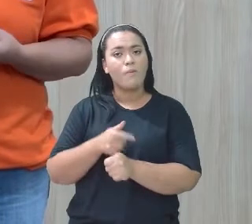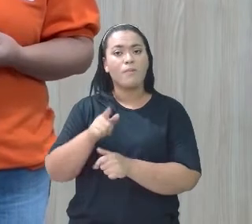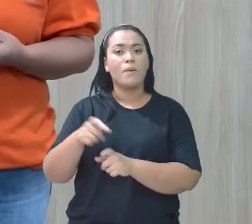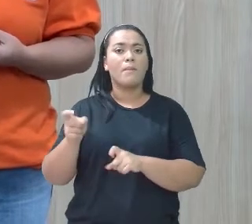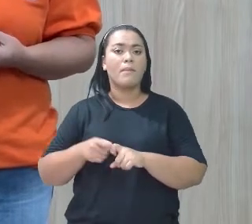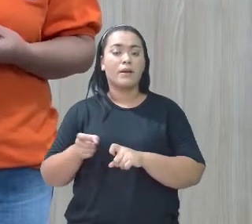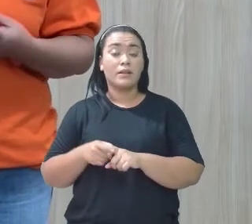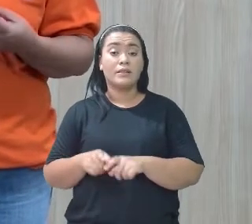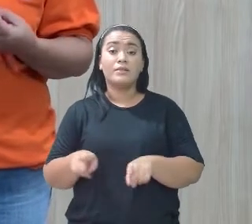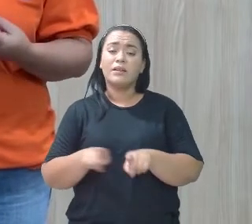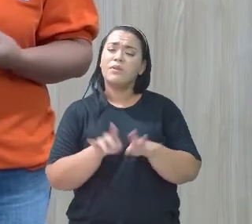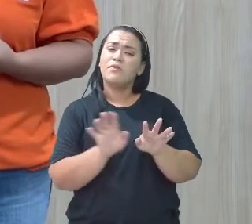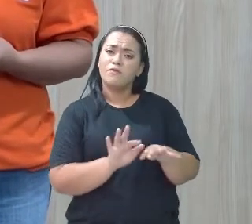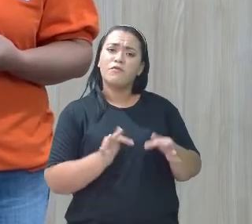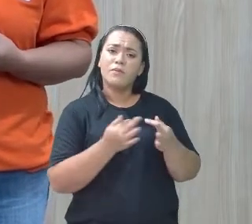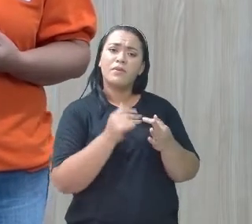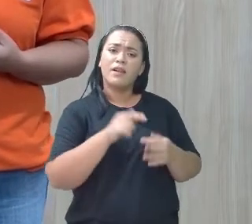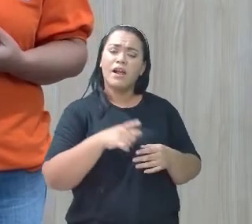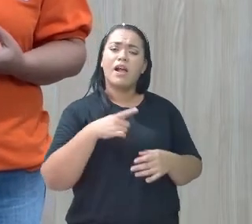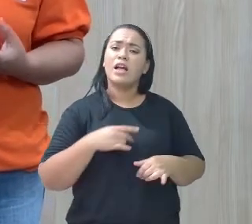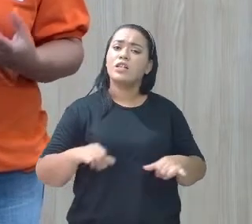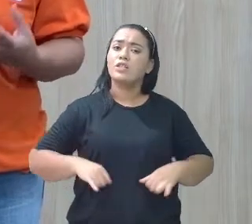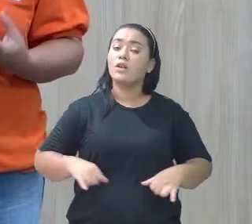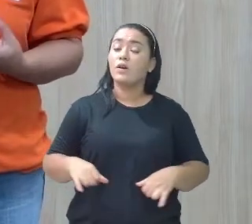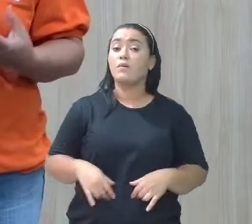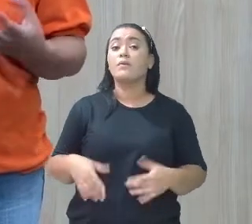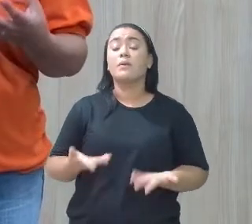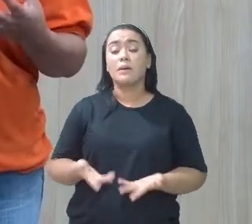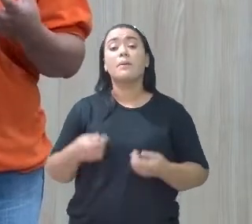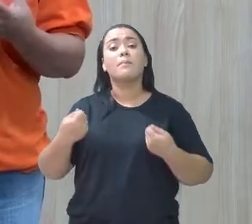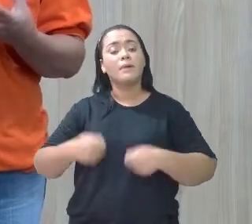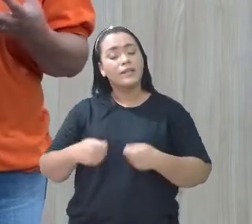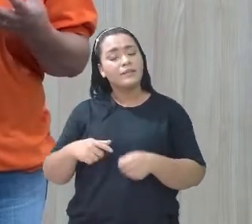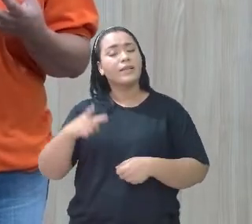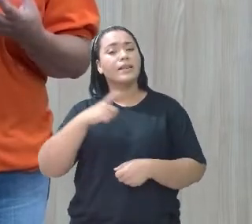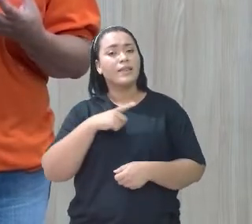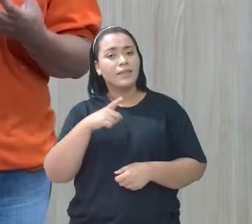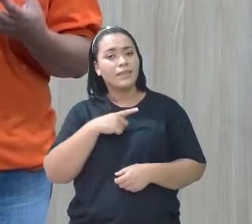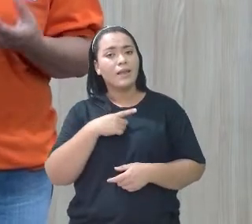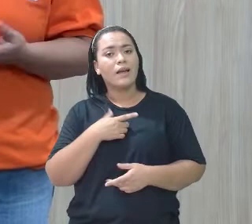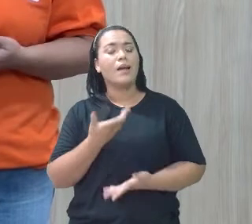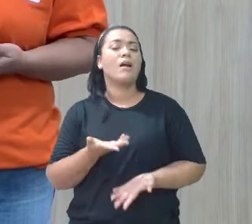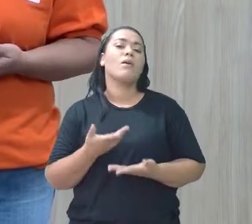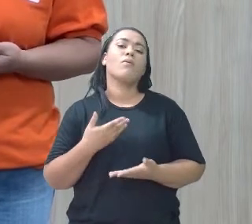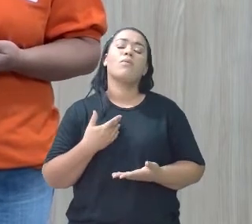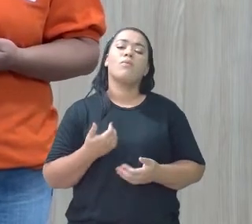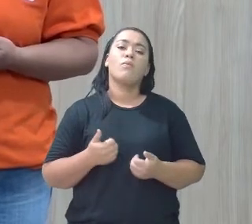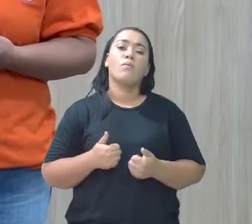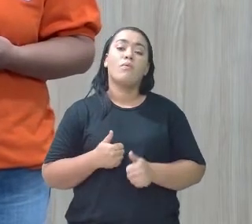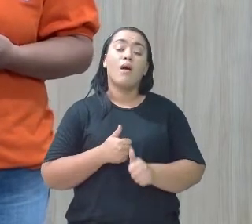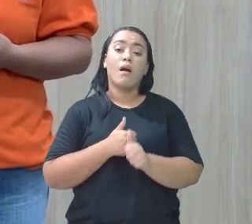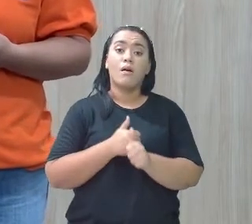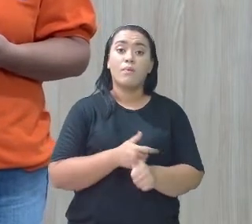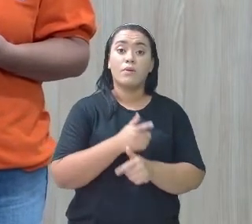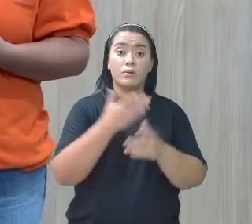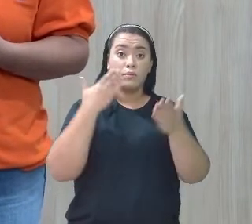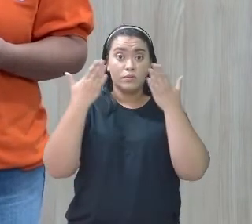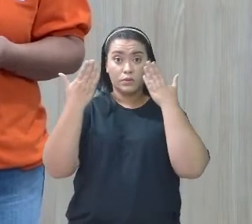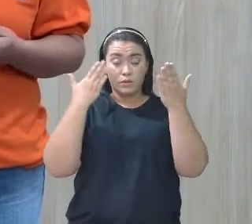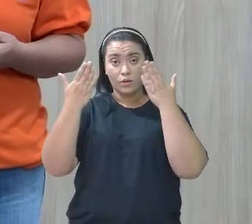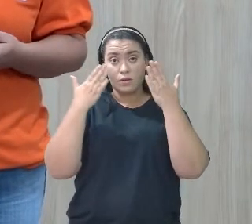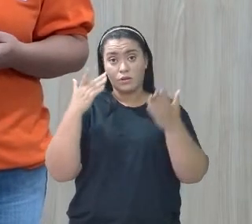a família também, o quanto ela sofre e a necessidade também de ter esse acompanhamento